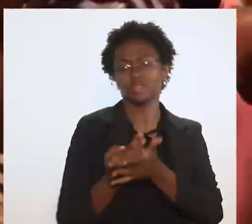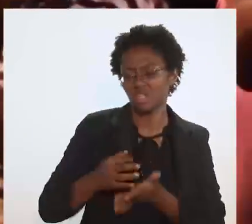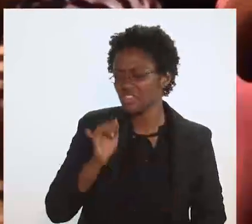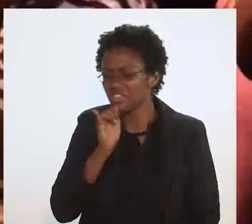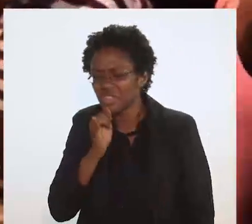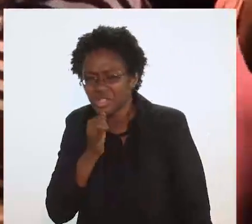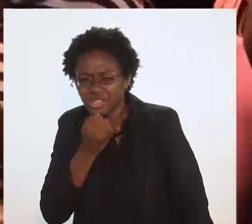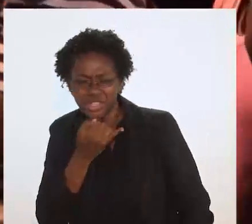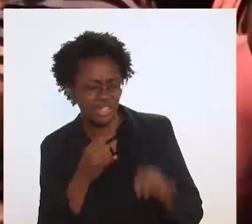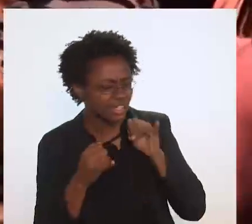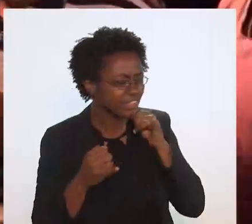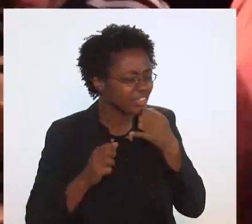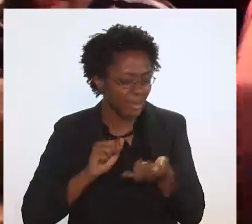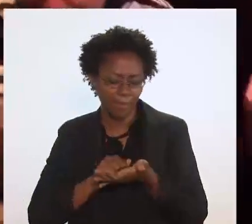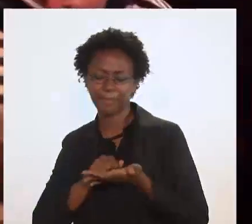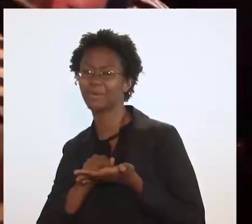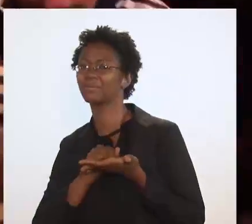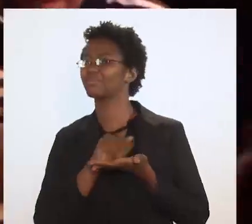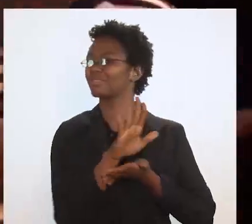Obrigado, Arruda.